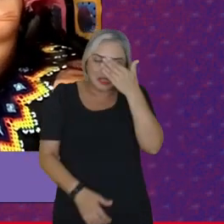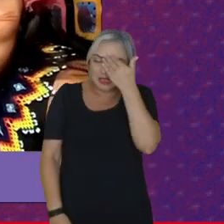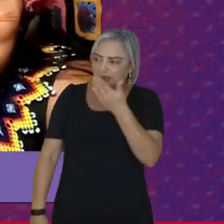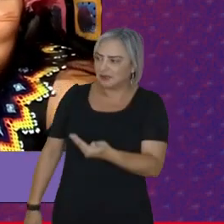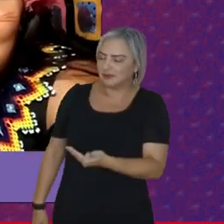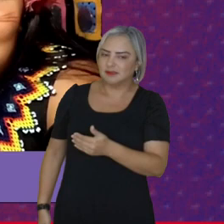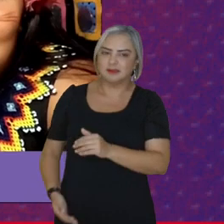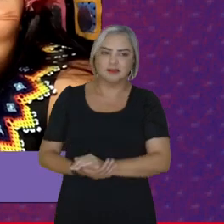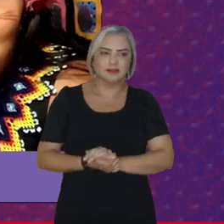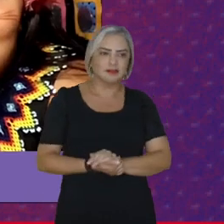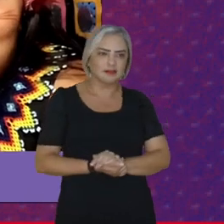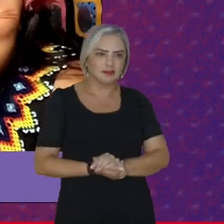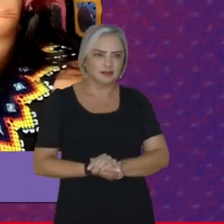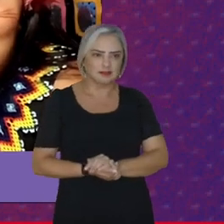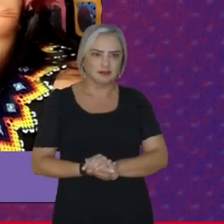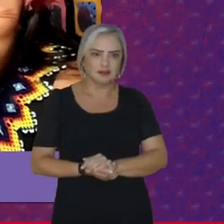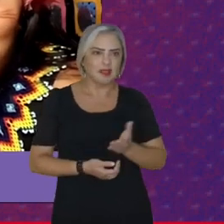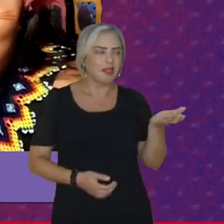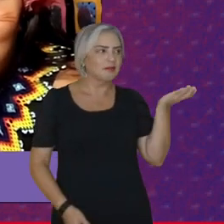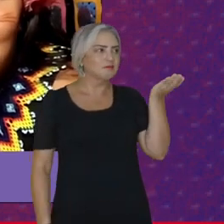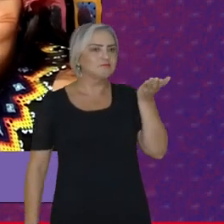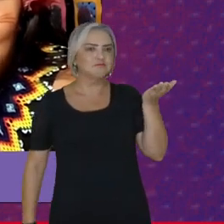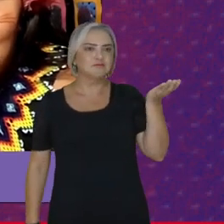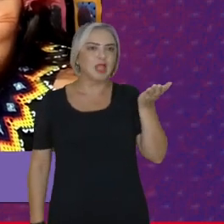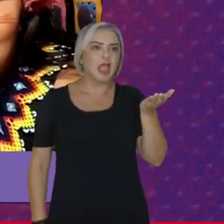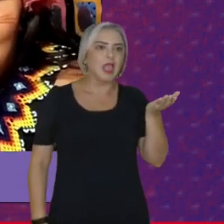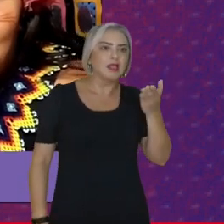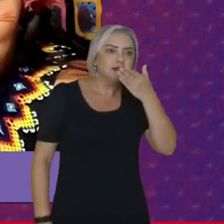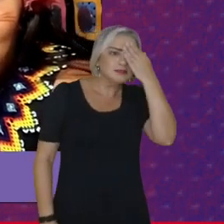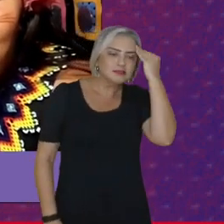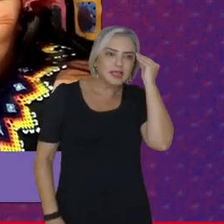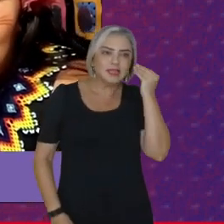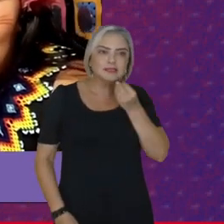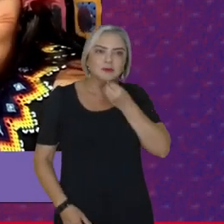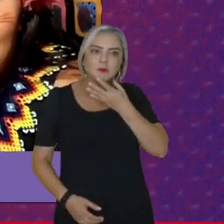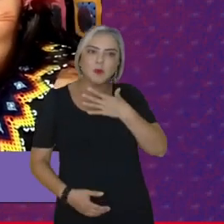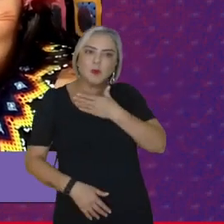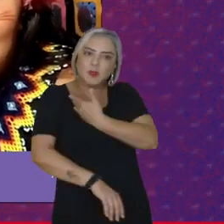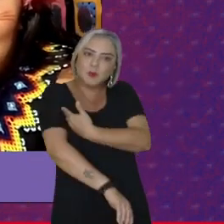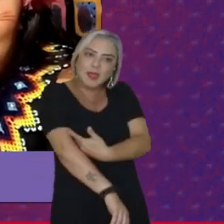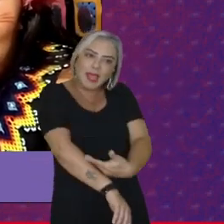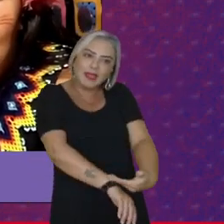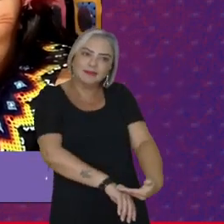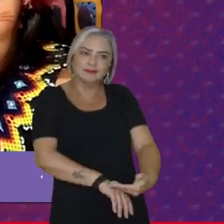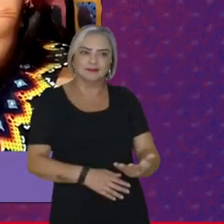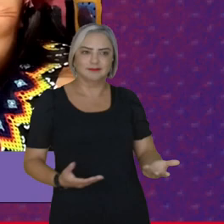agradecer ao garçom. A gente esquece de ser gentil, a gente fica